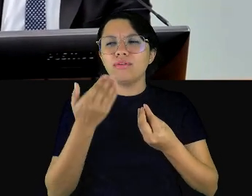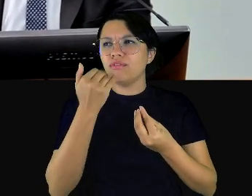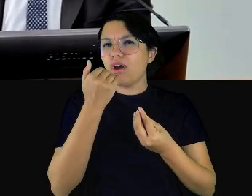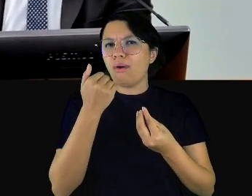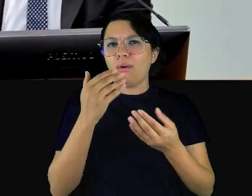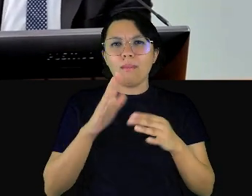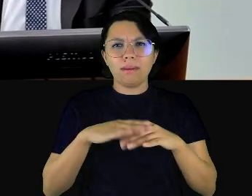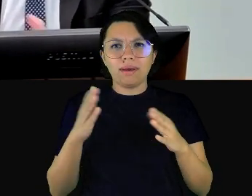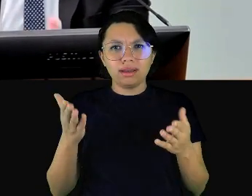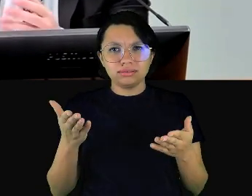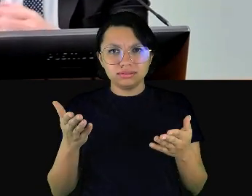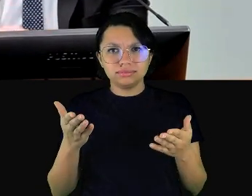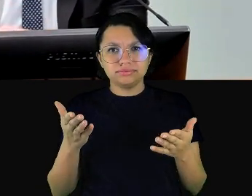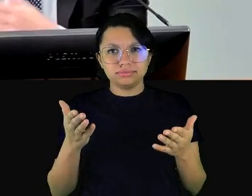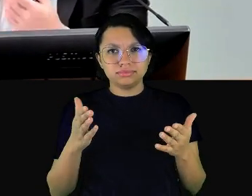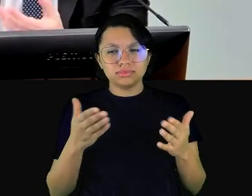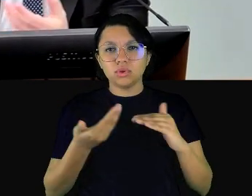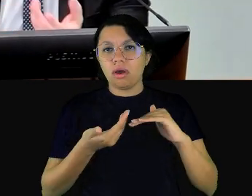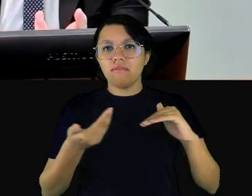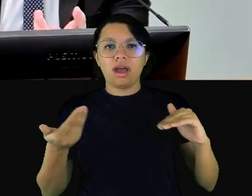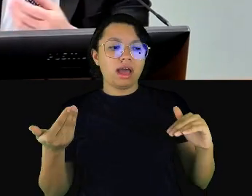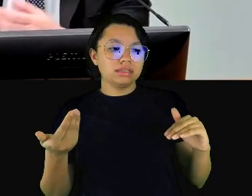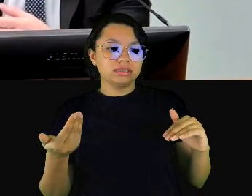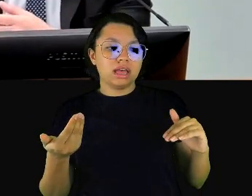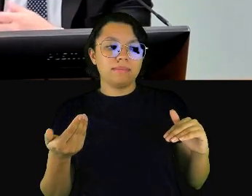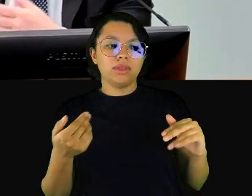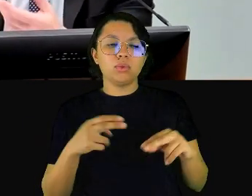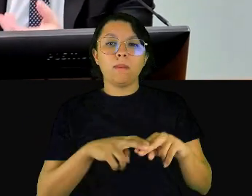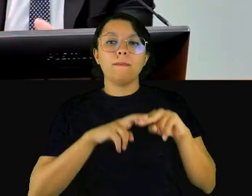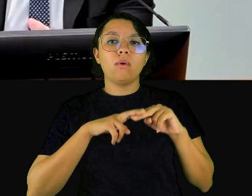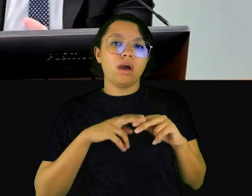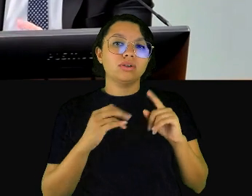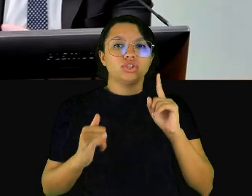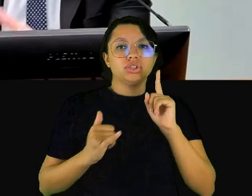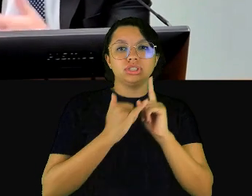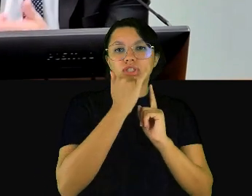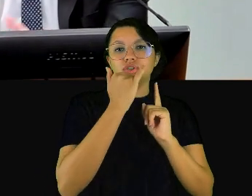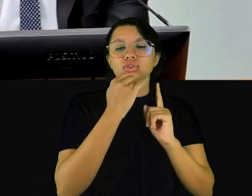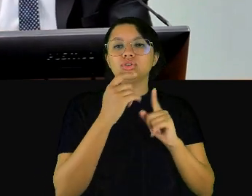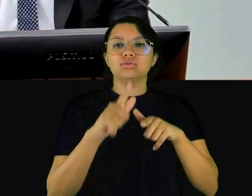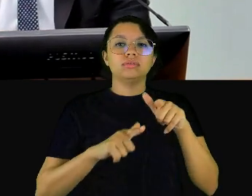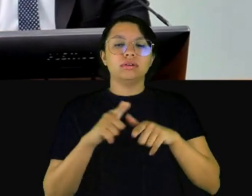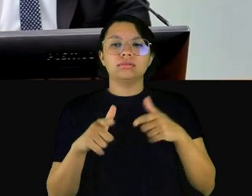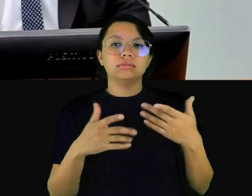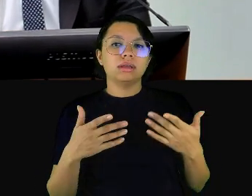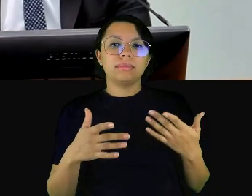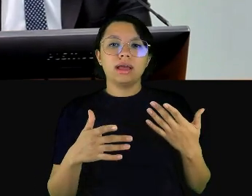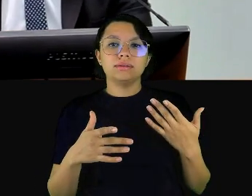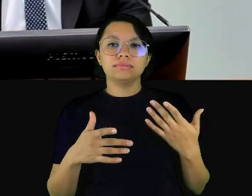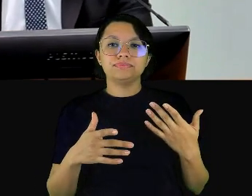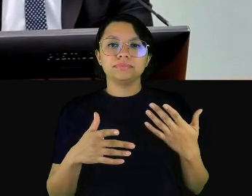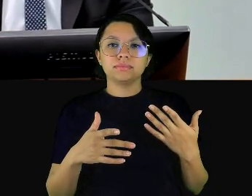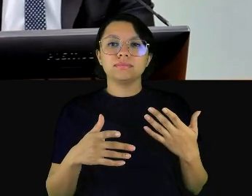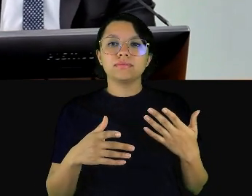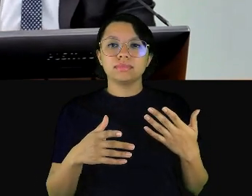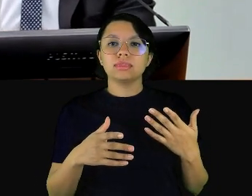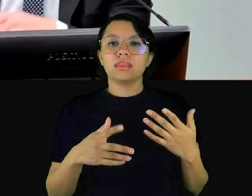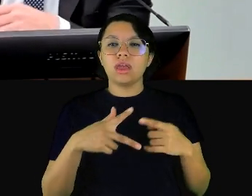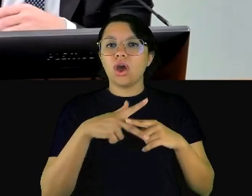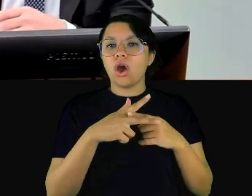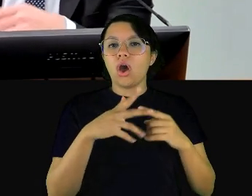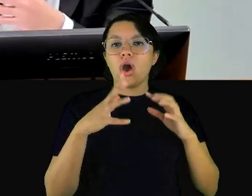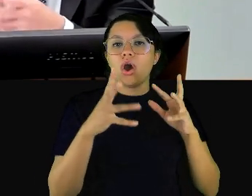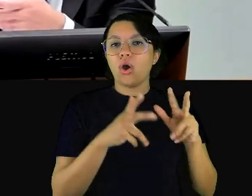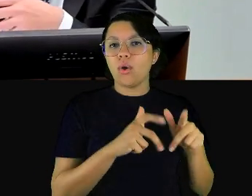nesse período? Não, se o afastamento principalmente foi em razão de acidente do trabalho, a reparação integral entra,